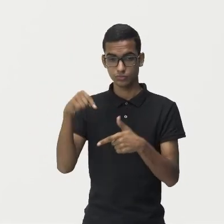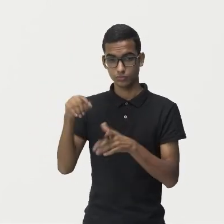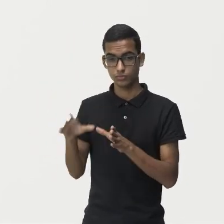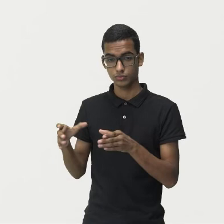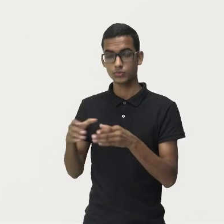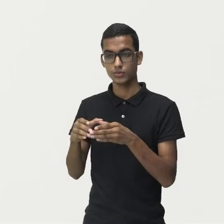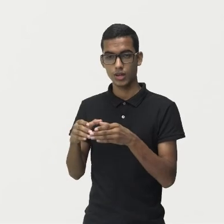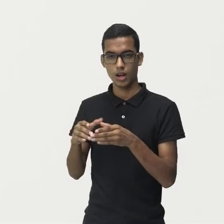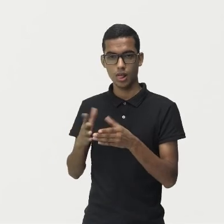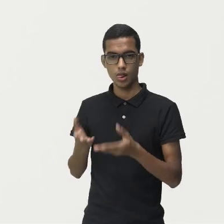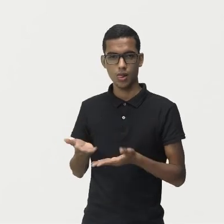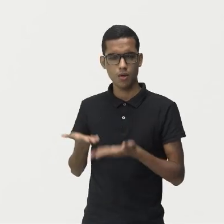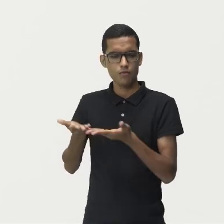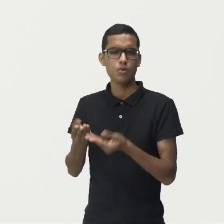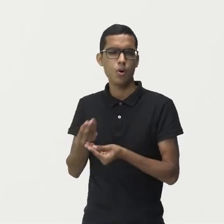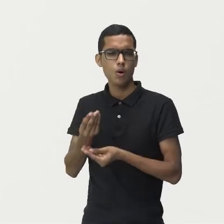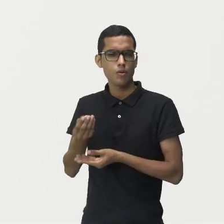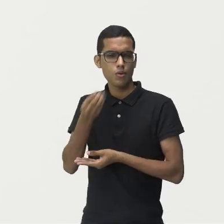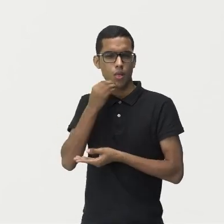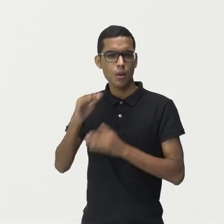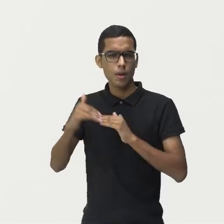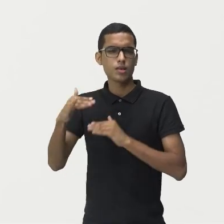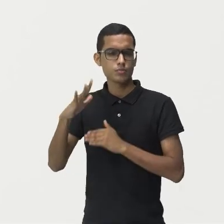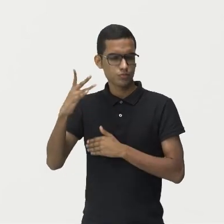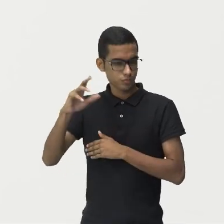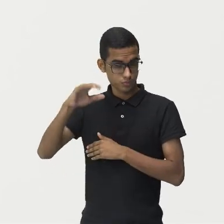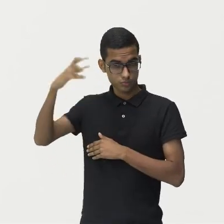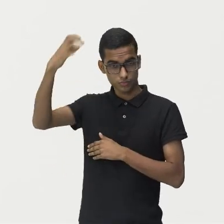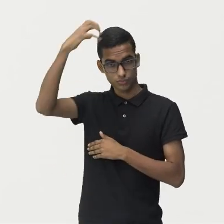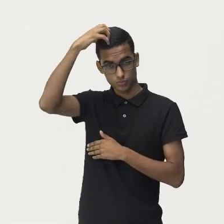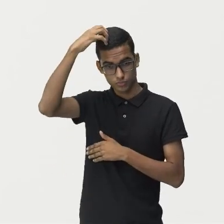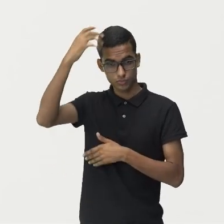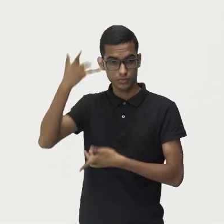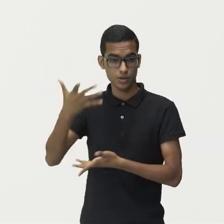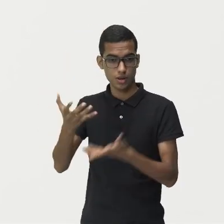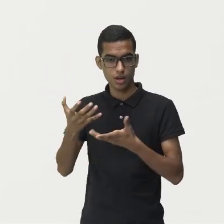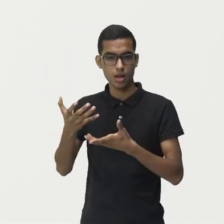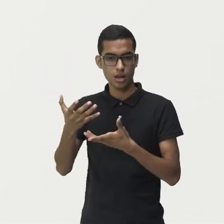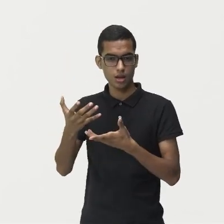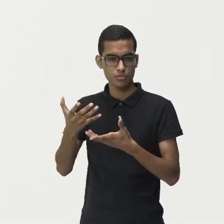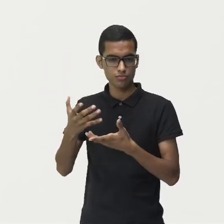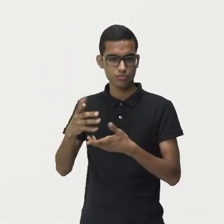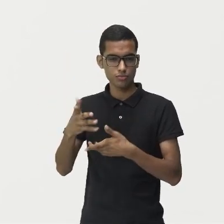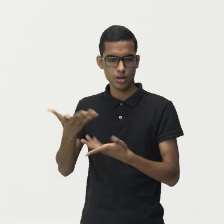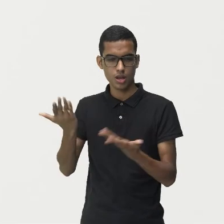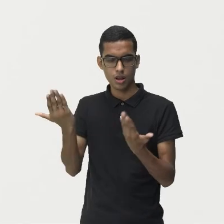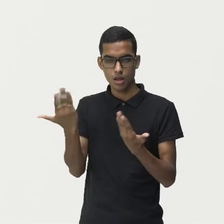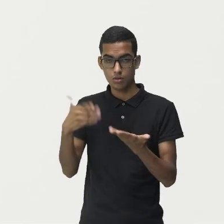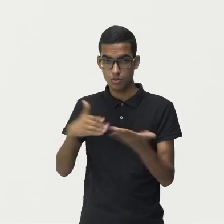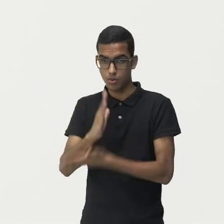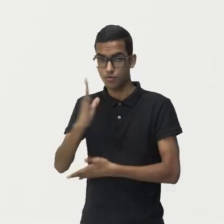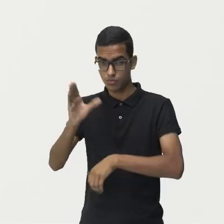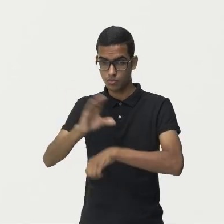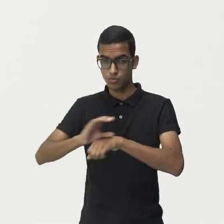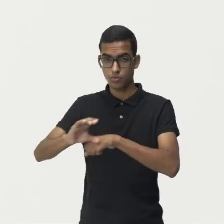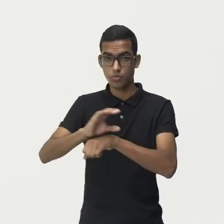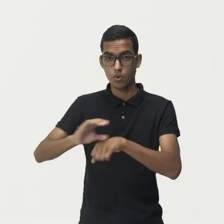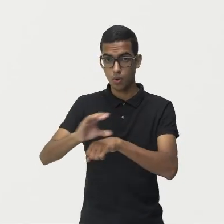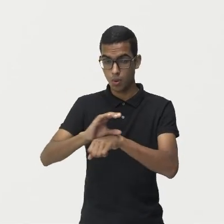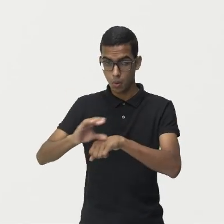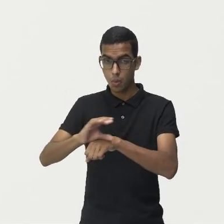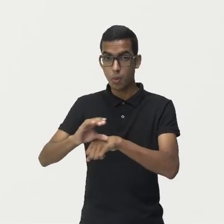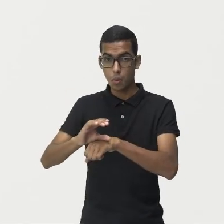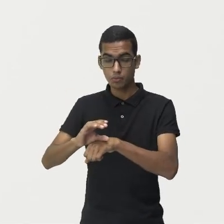favoreciam a monarquia do tipo constitucional, ou seja, eles queriam que fosse aprovada uma constituição, mas que a figura